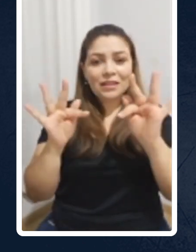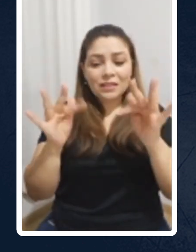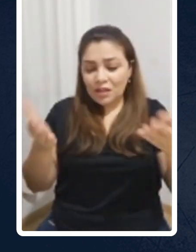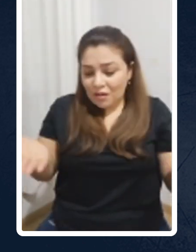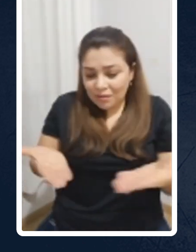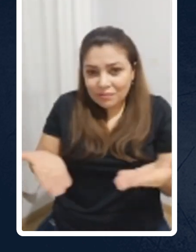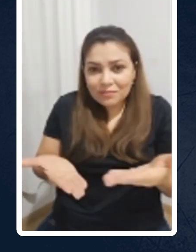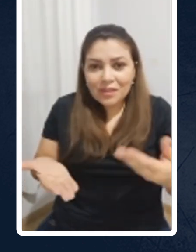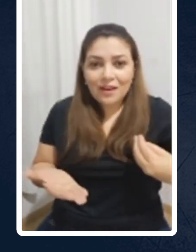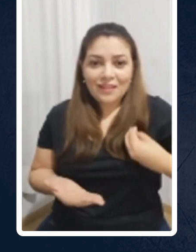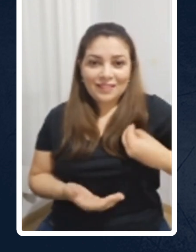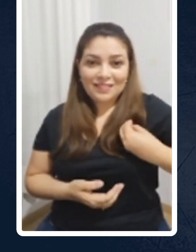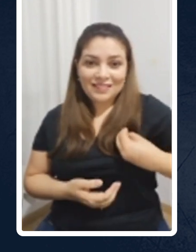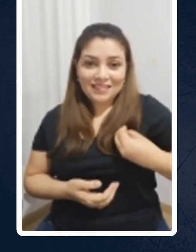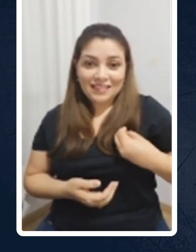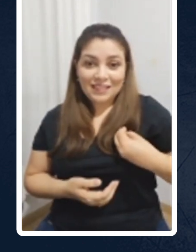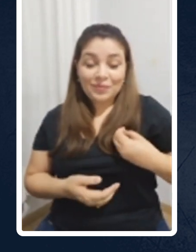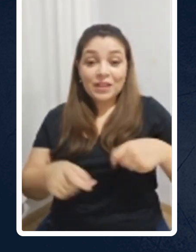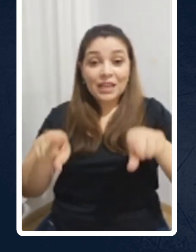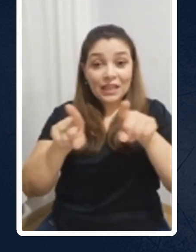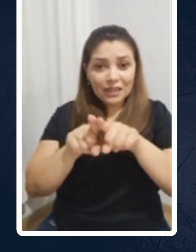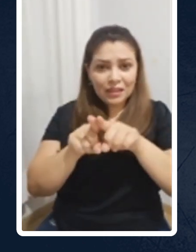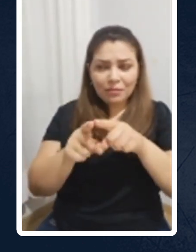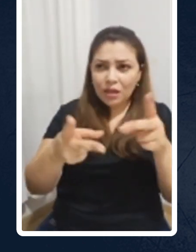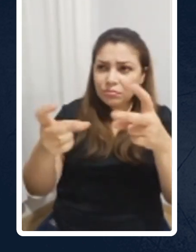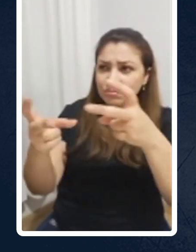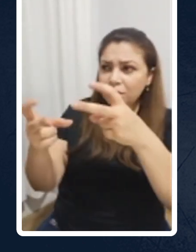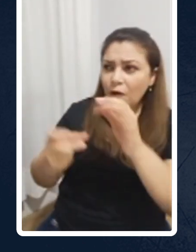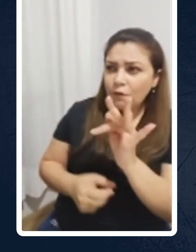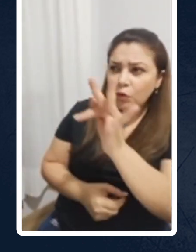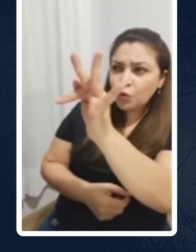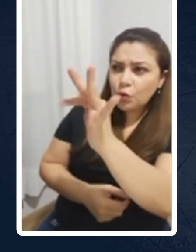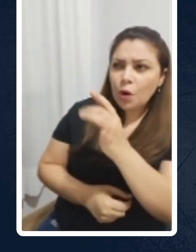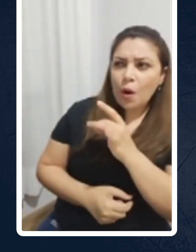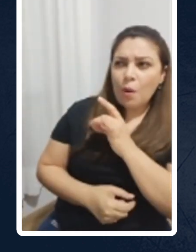e encaram o futuro sem medo.